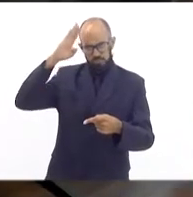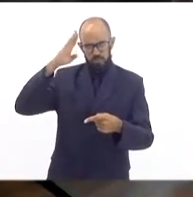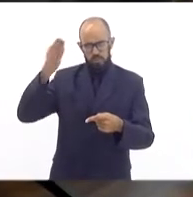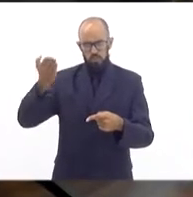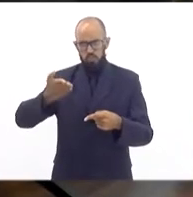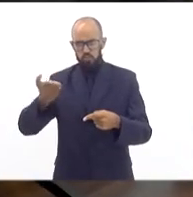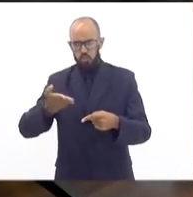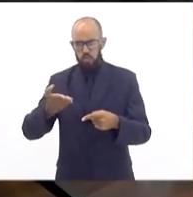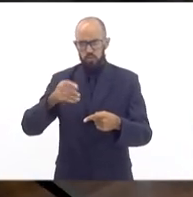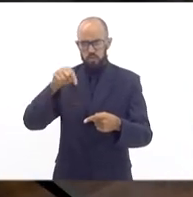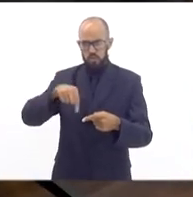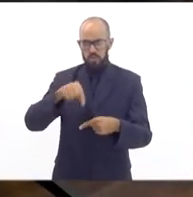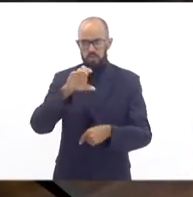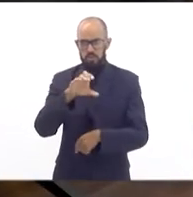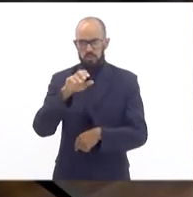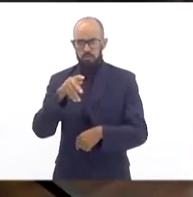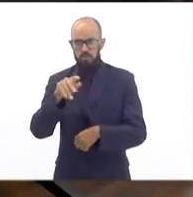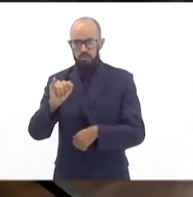na CPI,